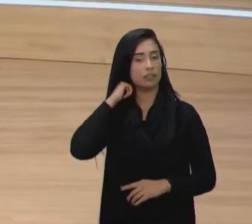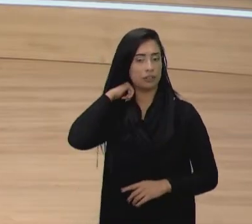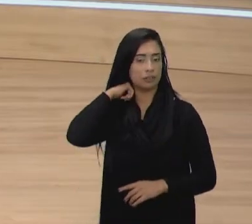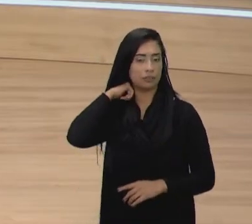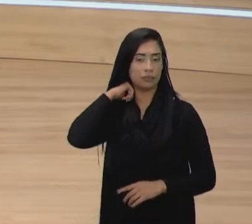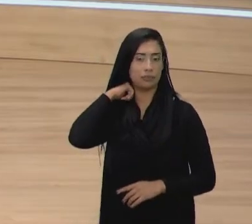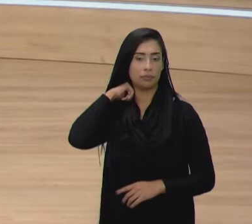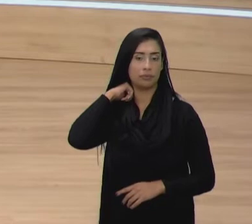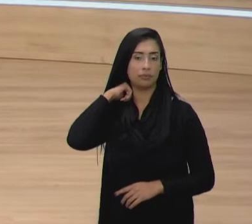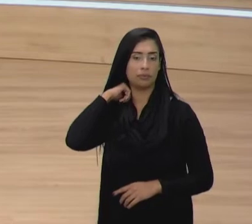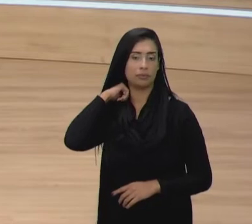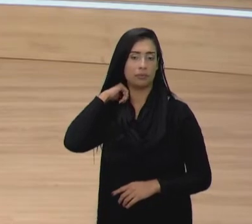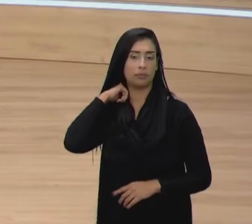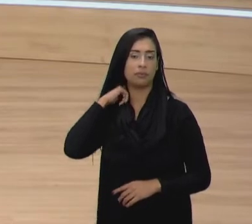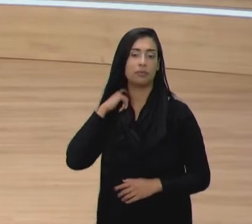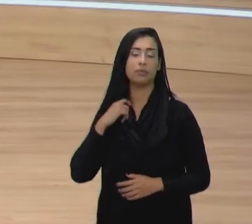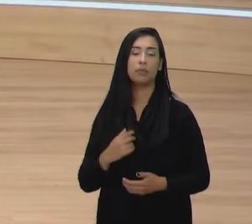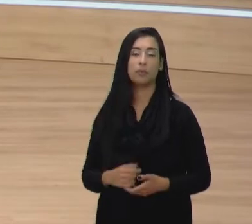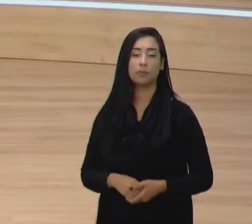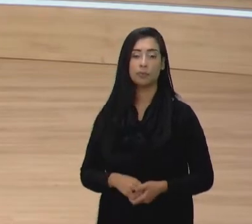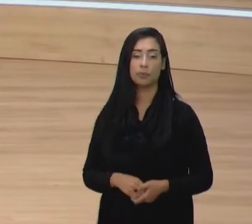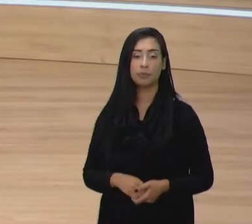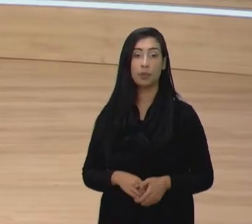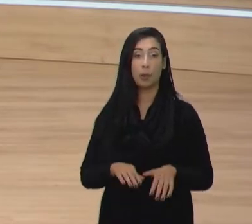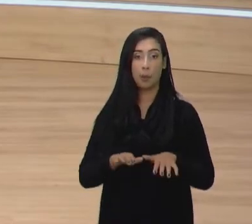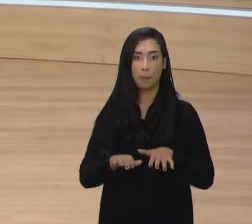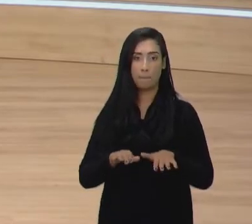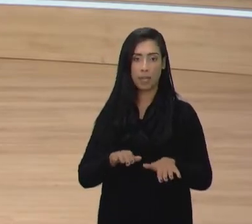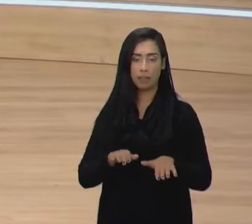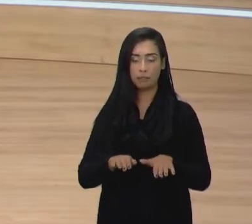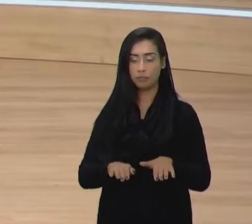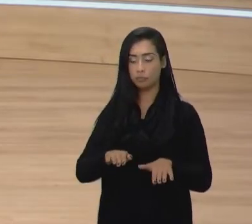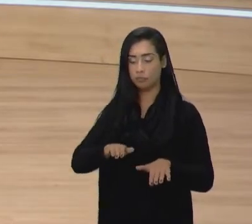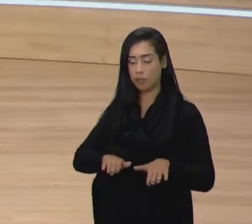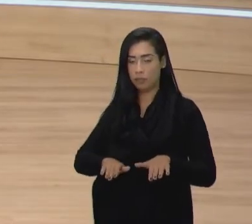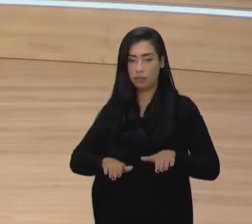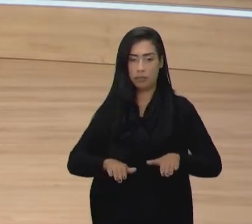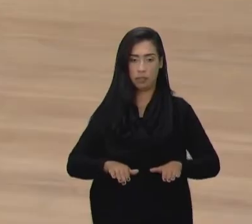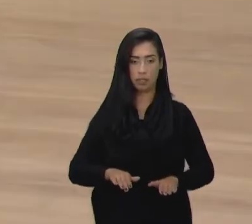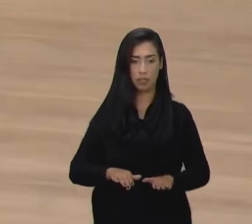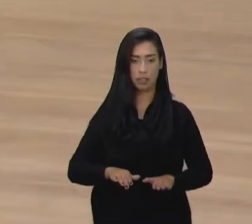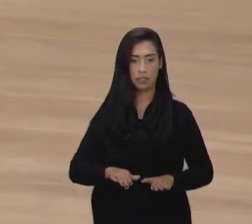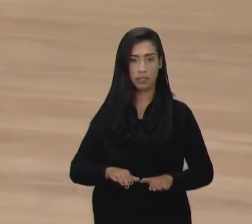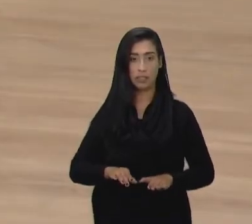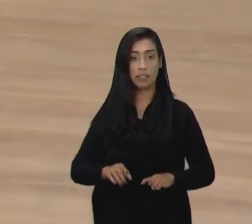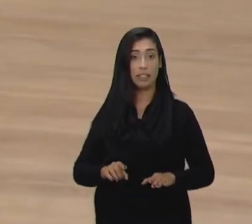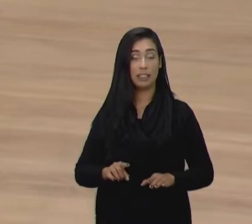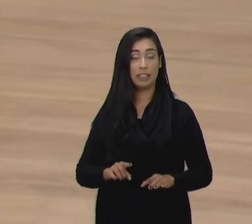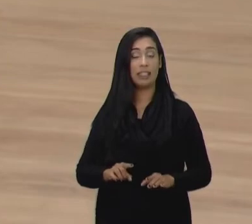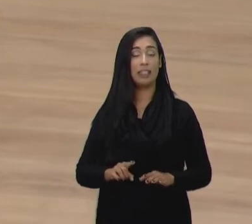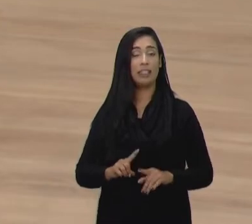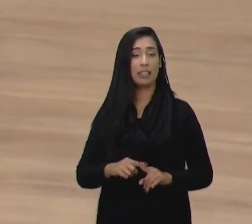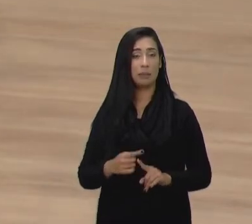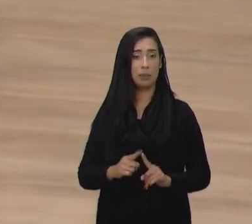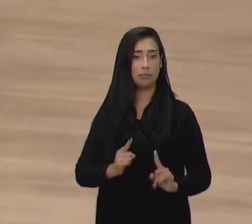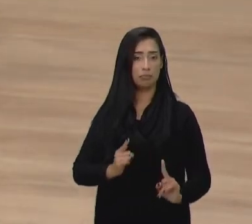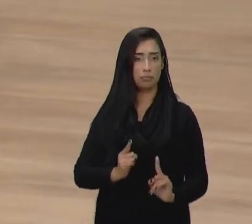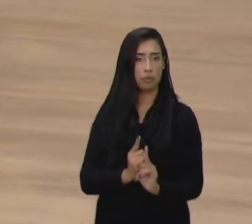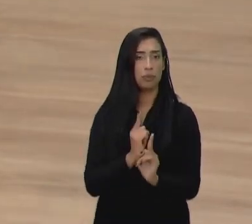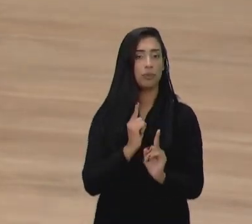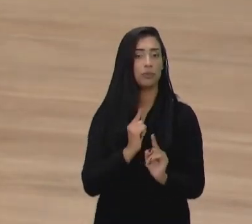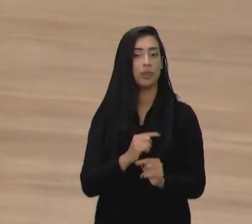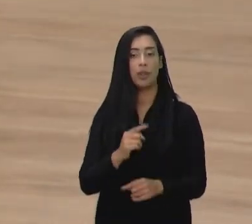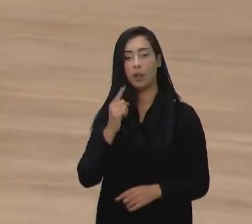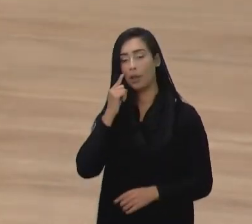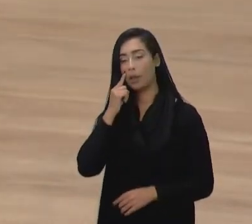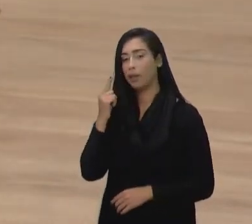Que aí nós dois pisamos atrás e volta. E aí a gente se encontra e volta. Pisa atrás.